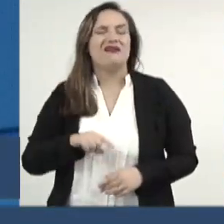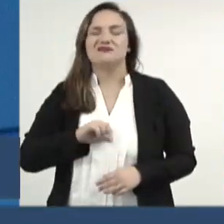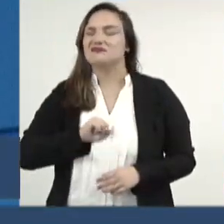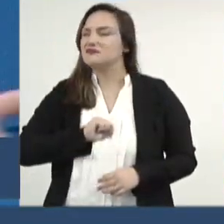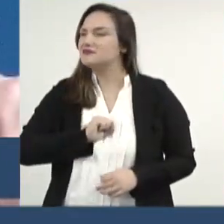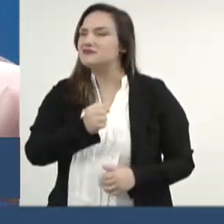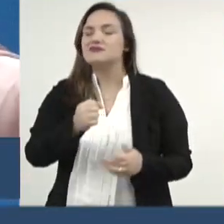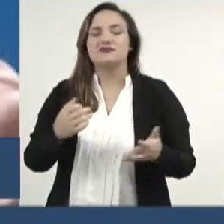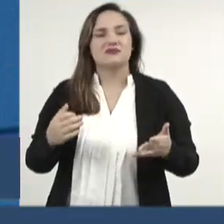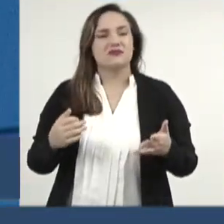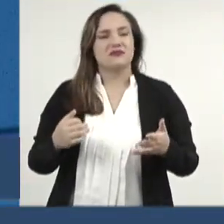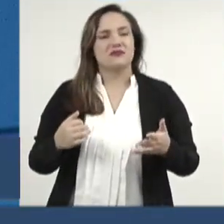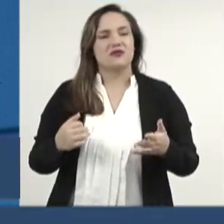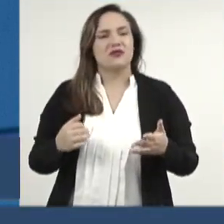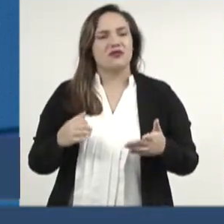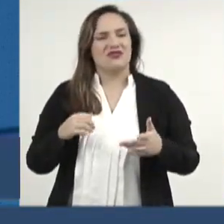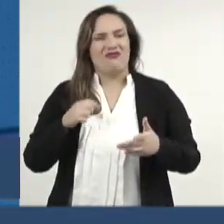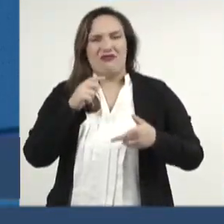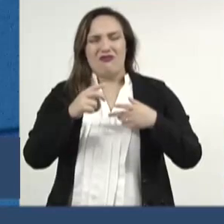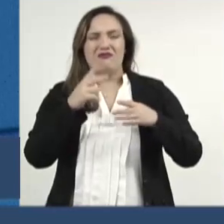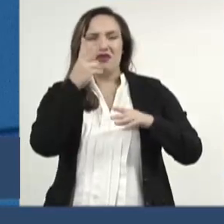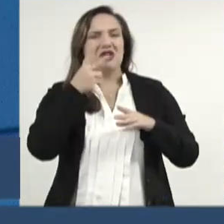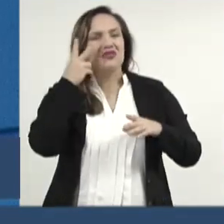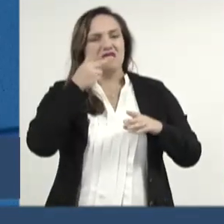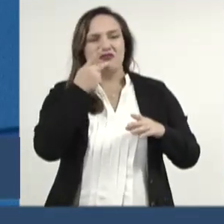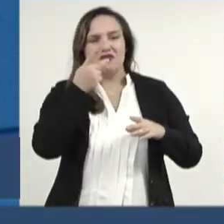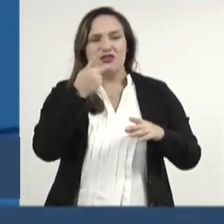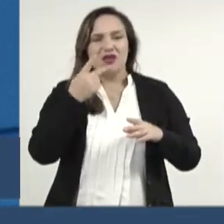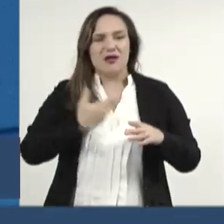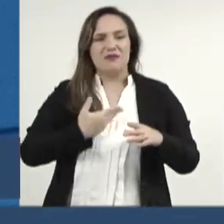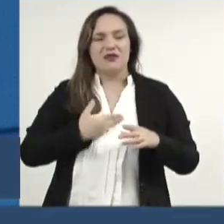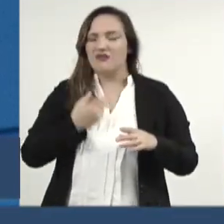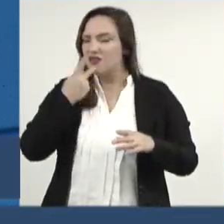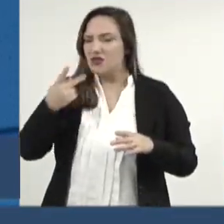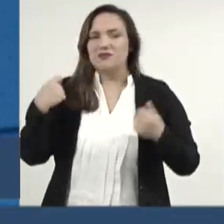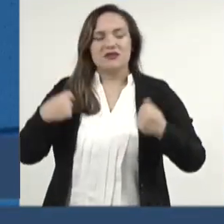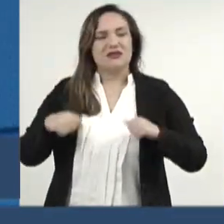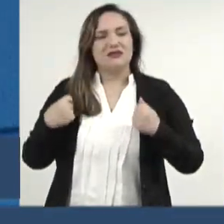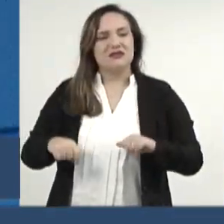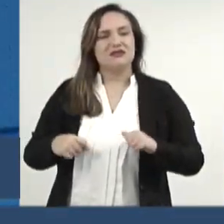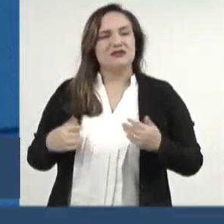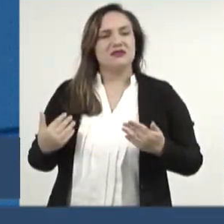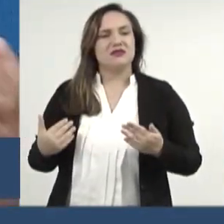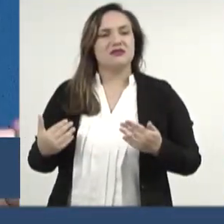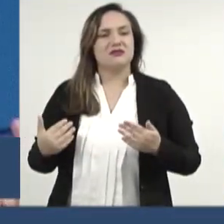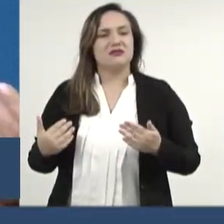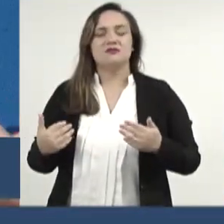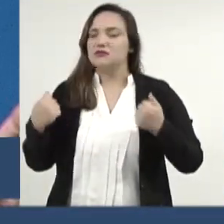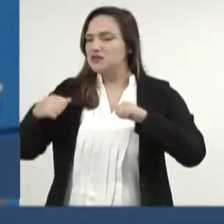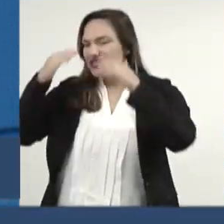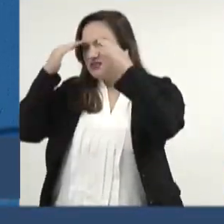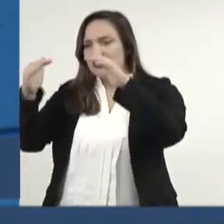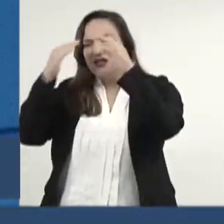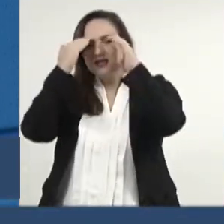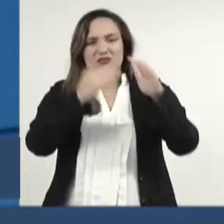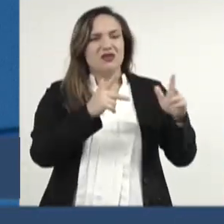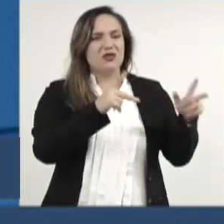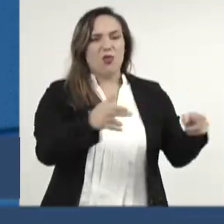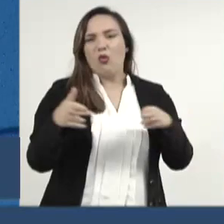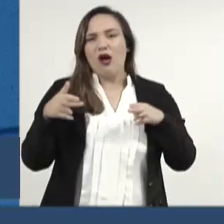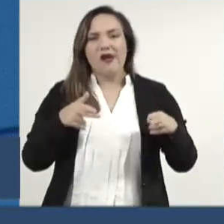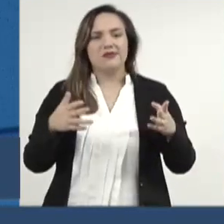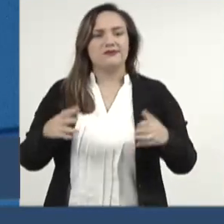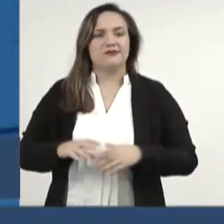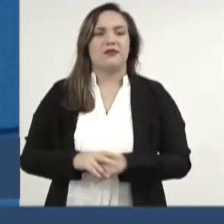é nojento. O que que o vereador quis dizer quando ele cita colega de parlamento que ele deveria respeitar, assim como os colegas parlamentares aqui nos